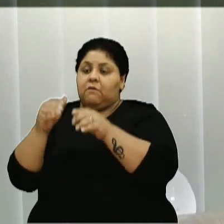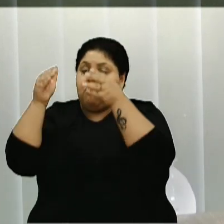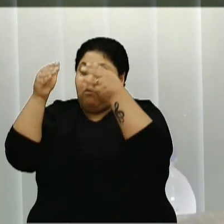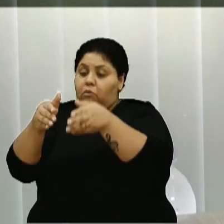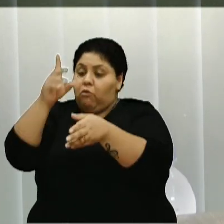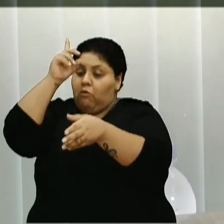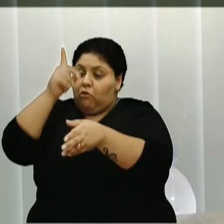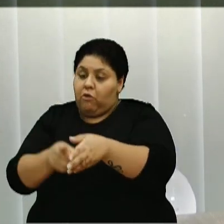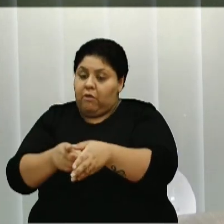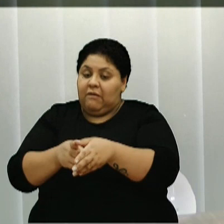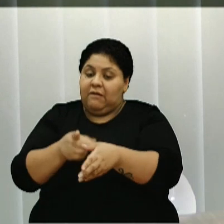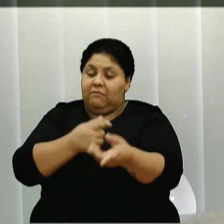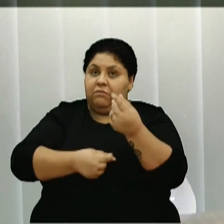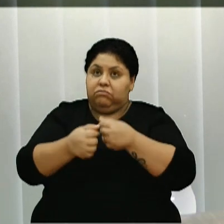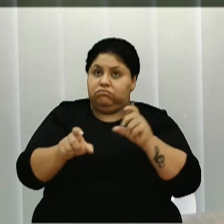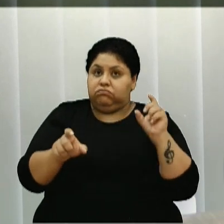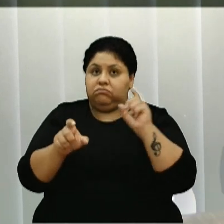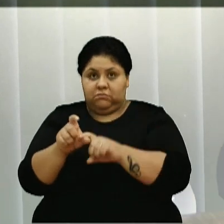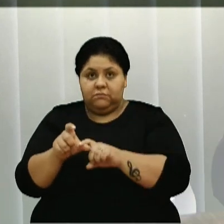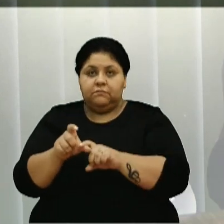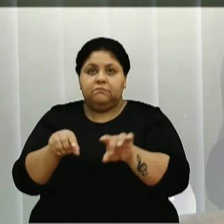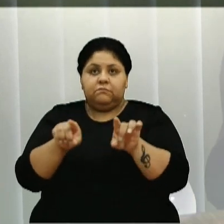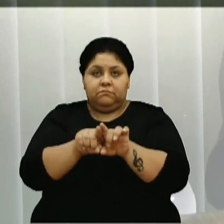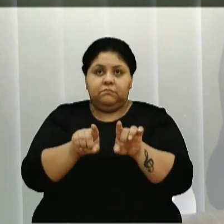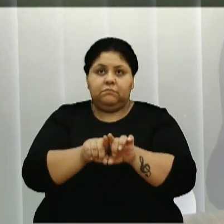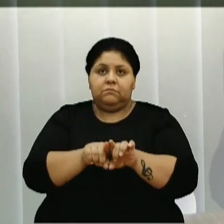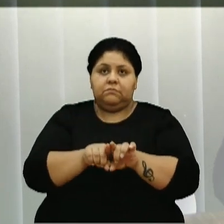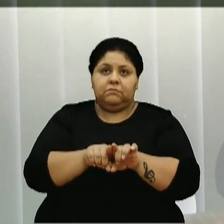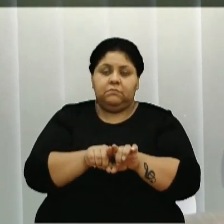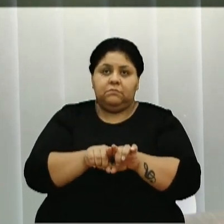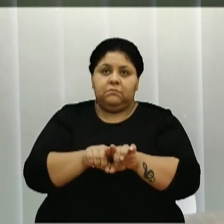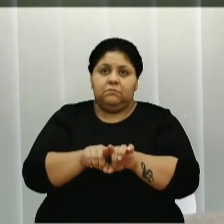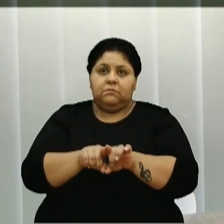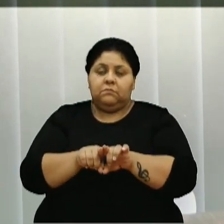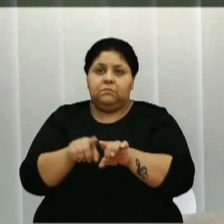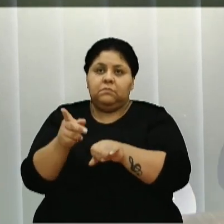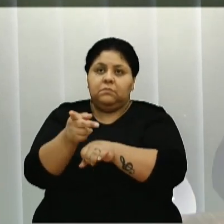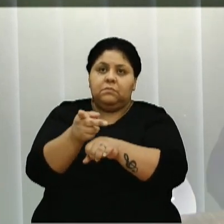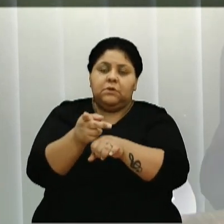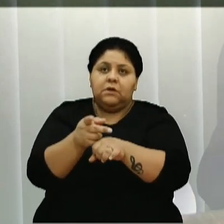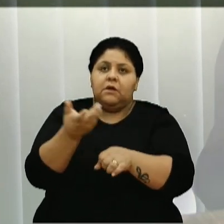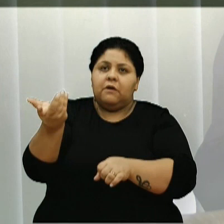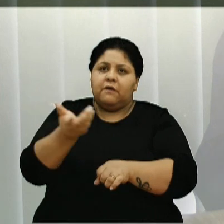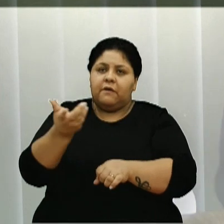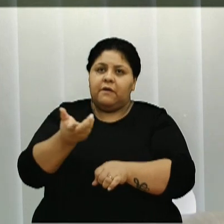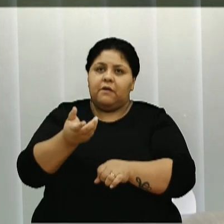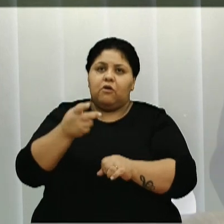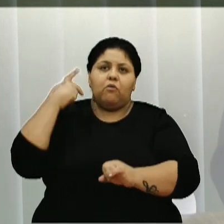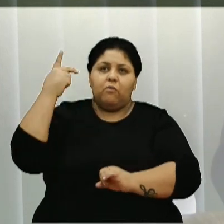receitas e despesas, via de consequência, na busca de uma eficiência política